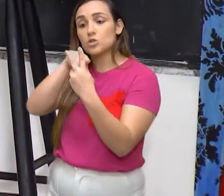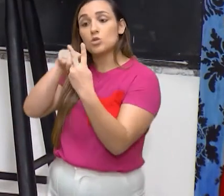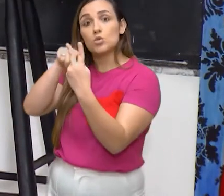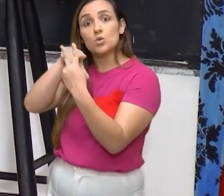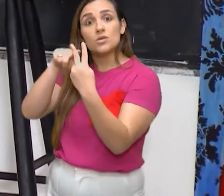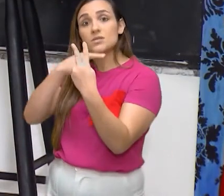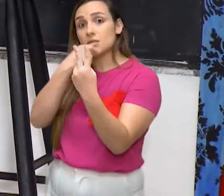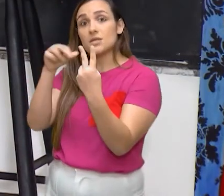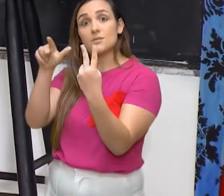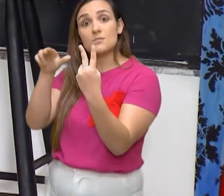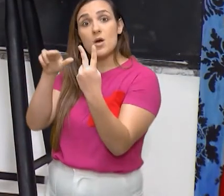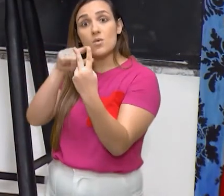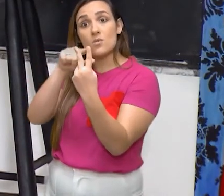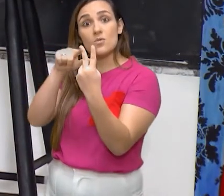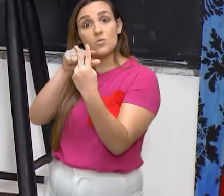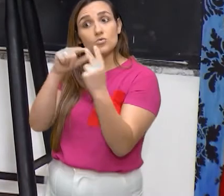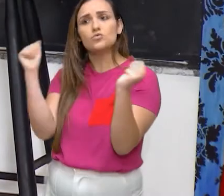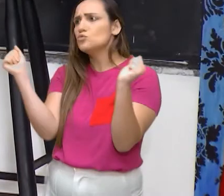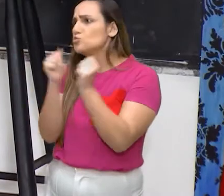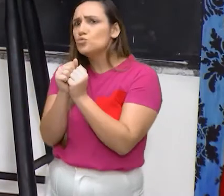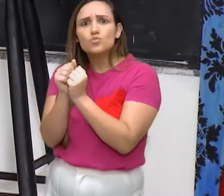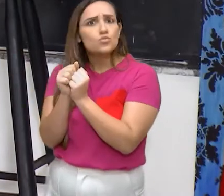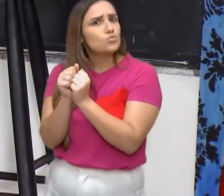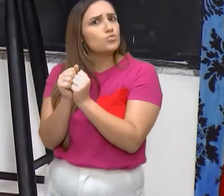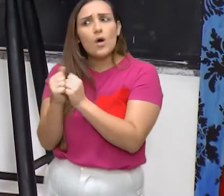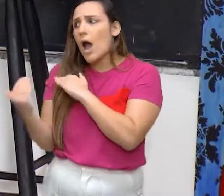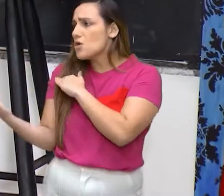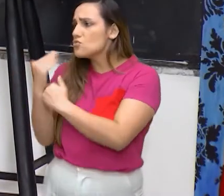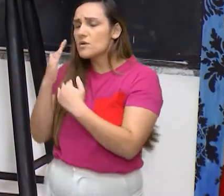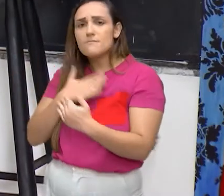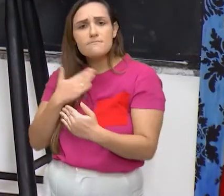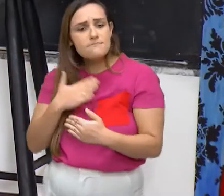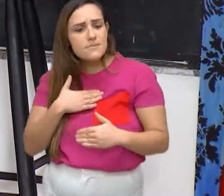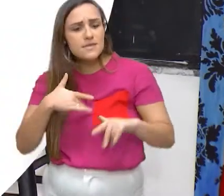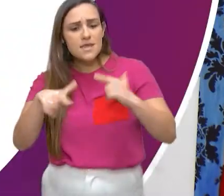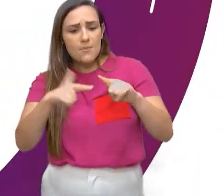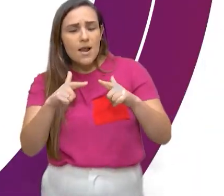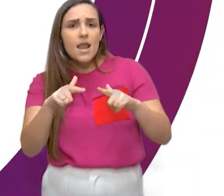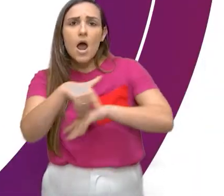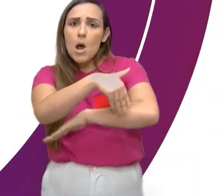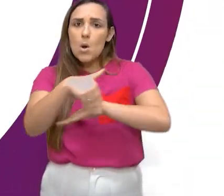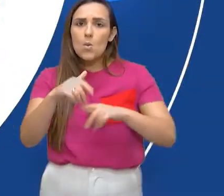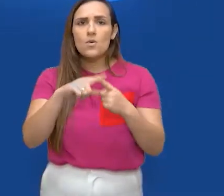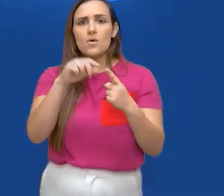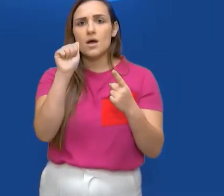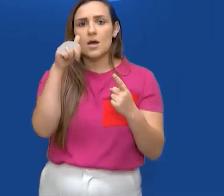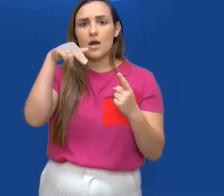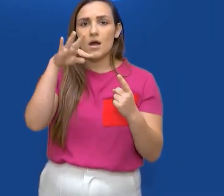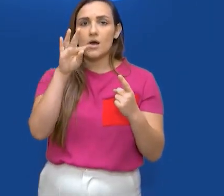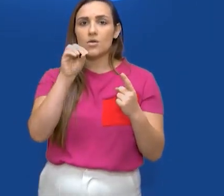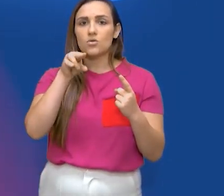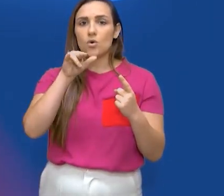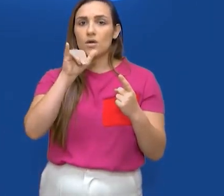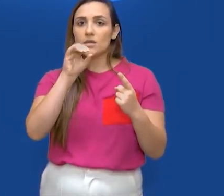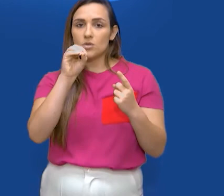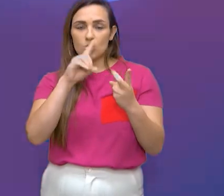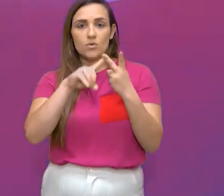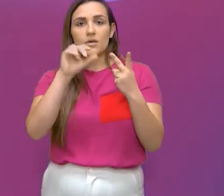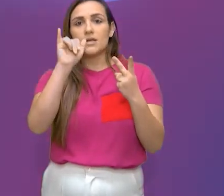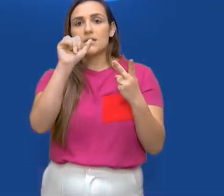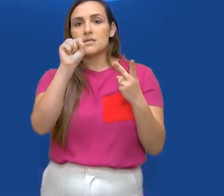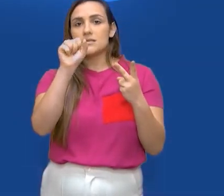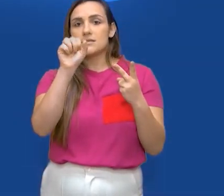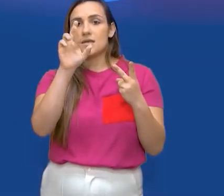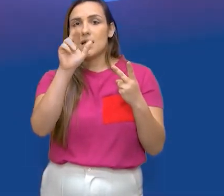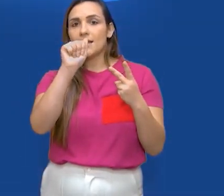que eram os meus irmãos, né? E 2 desses meus irmãos, eles caminharam comigo nesse processo de vivência de rua, que foi o Antônio